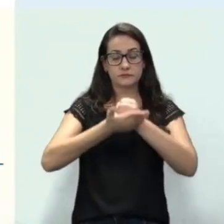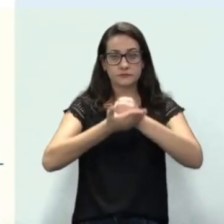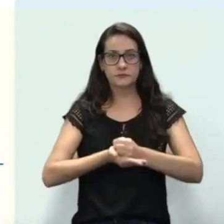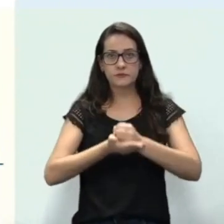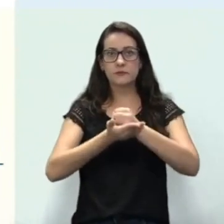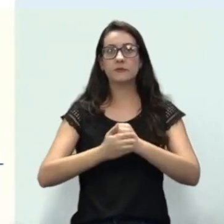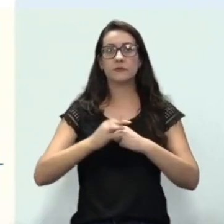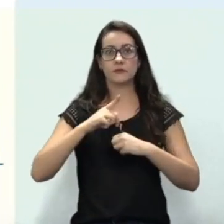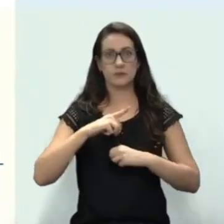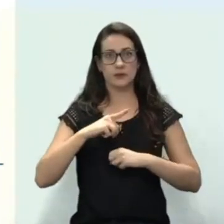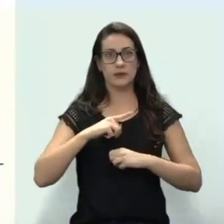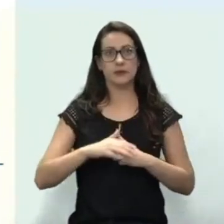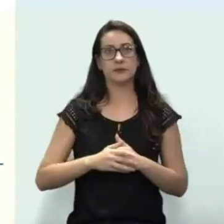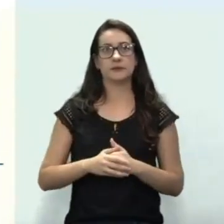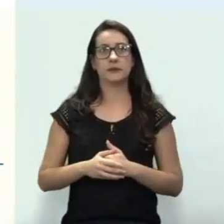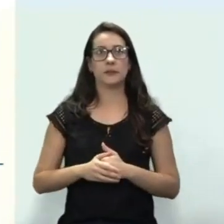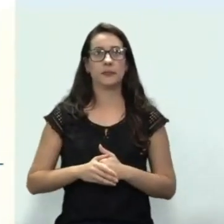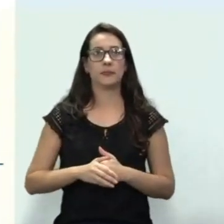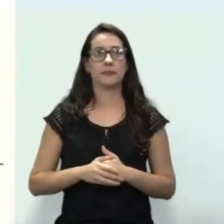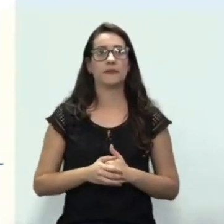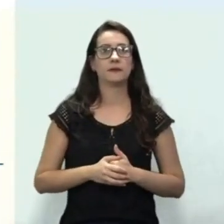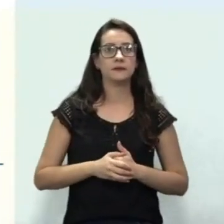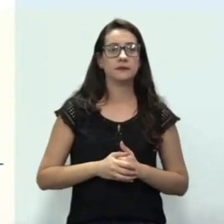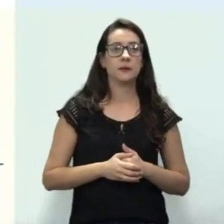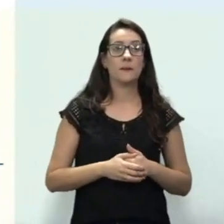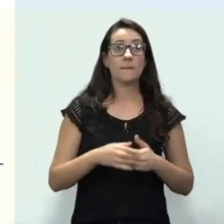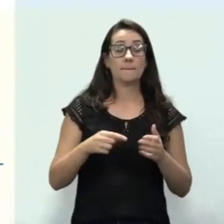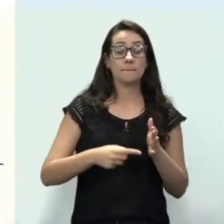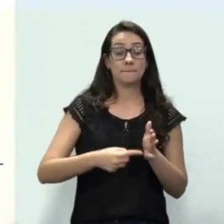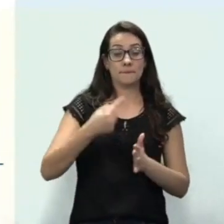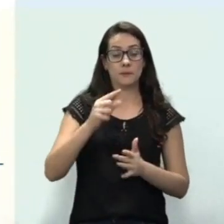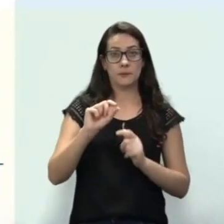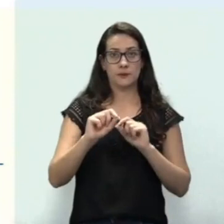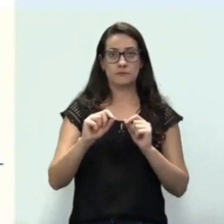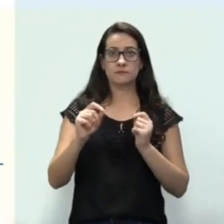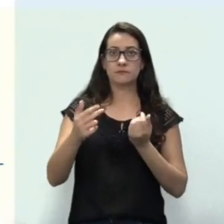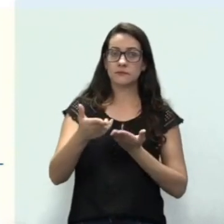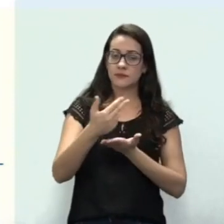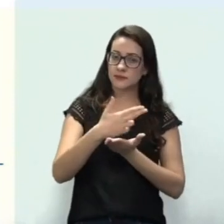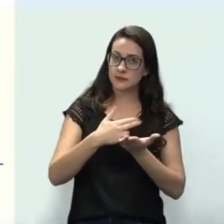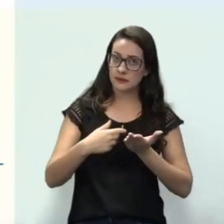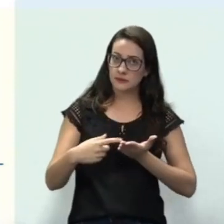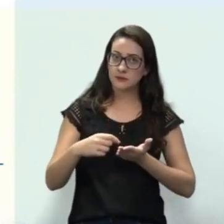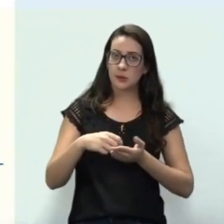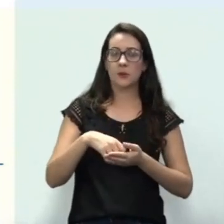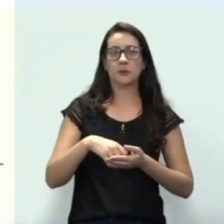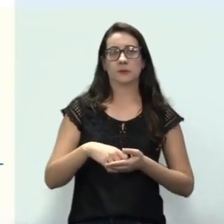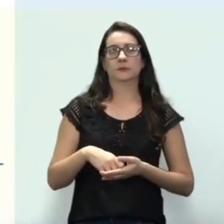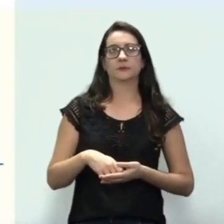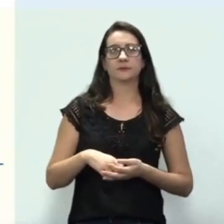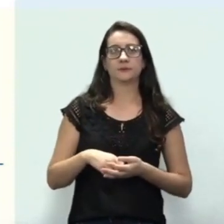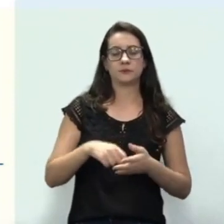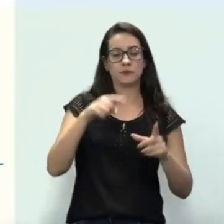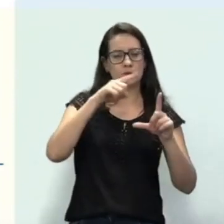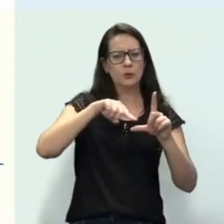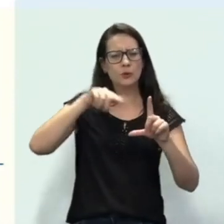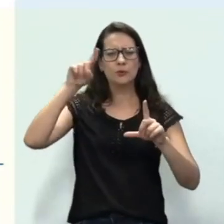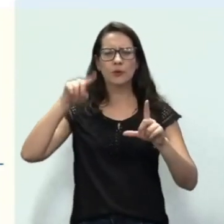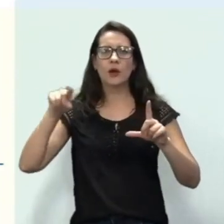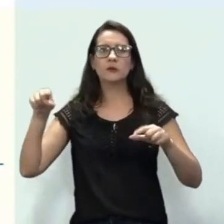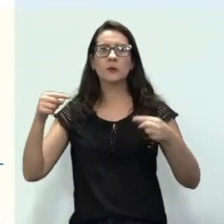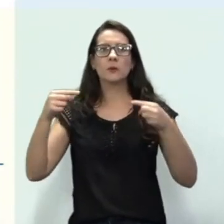de momento fletor. Primeiramente, a gente tem então que desenhar e fazer, lógico, o nosso gráfico de momento fletor. E a gente